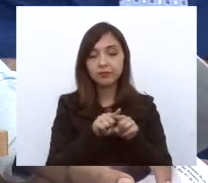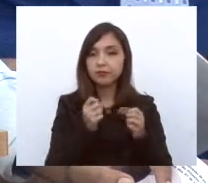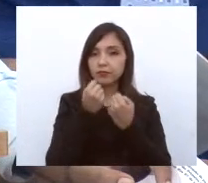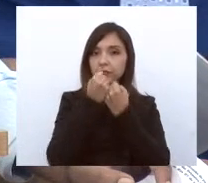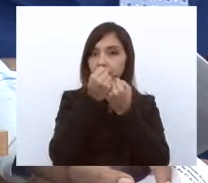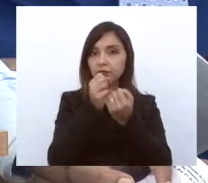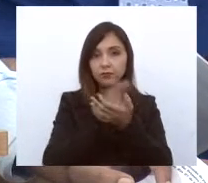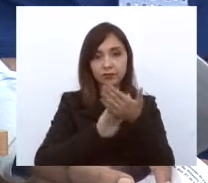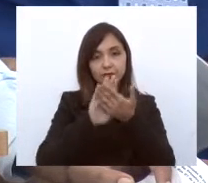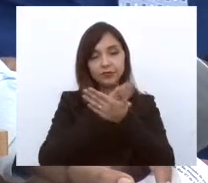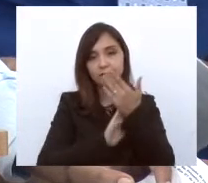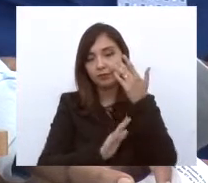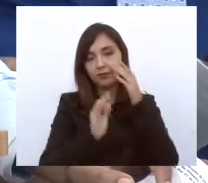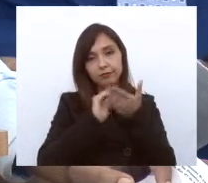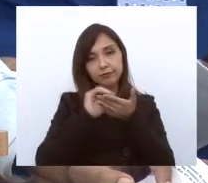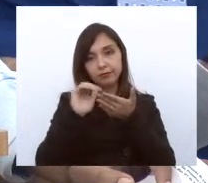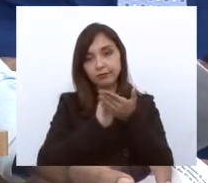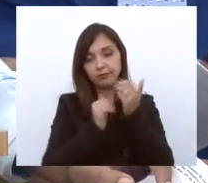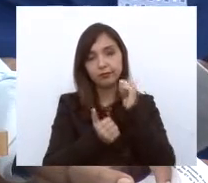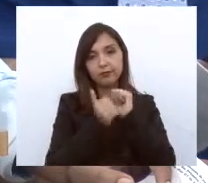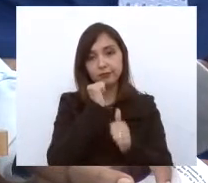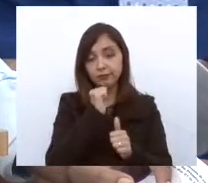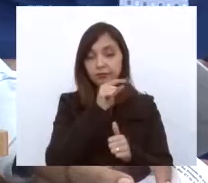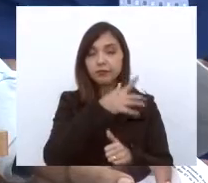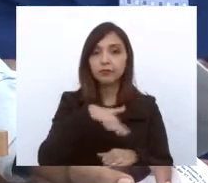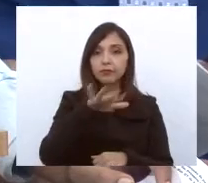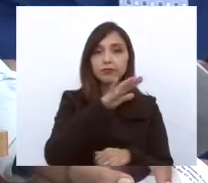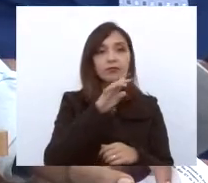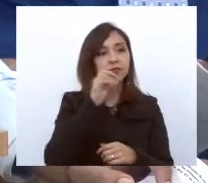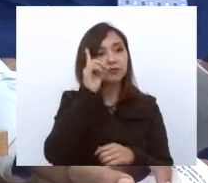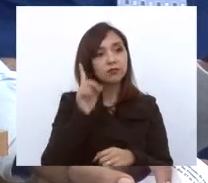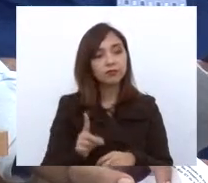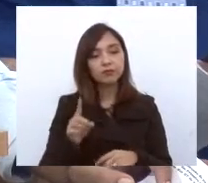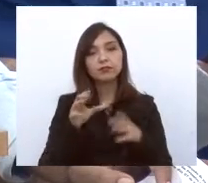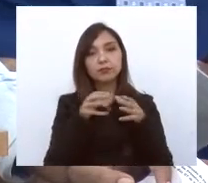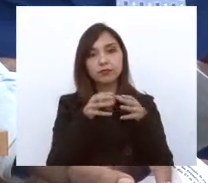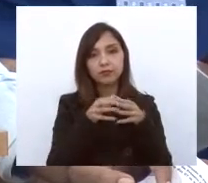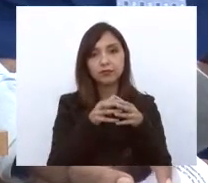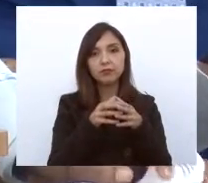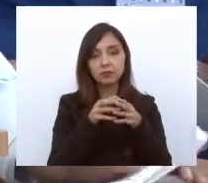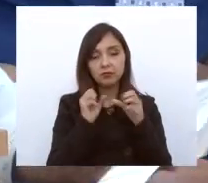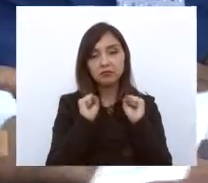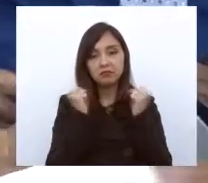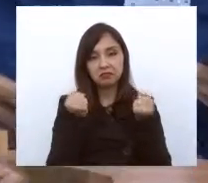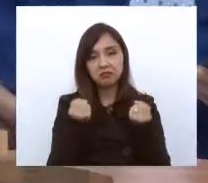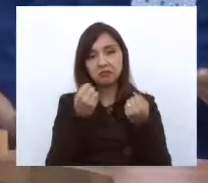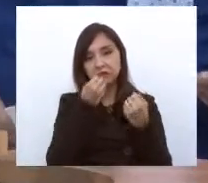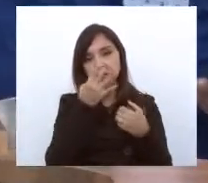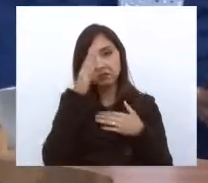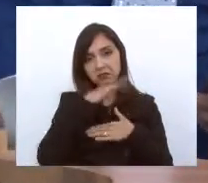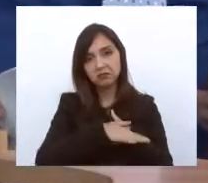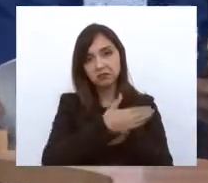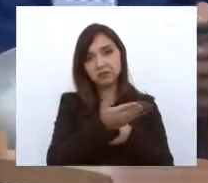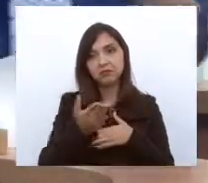da Secretaria de Esporte. O Celso aí com os diretores da equipe, vem sendo um guerreiro. Boa tarde a